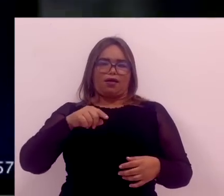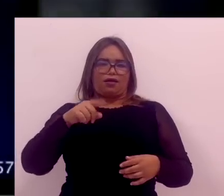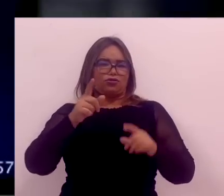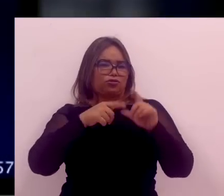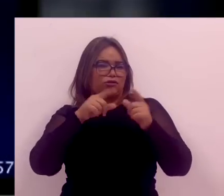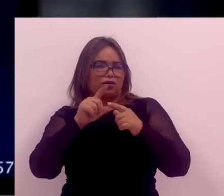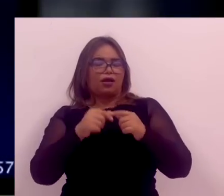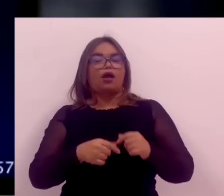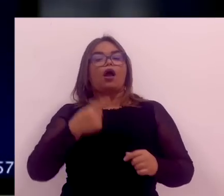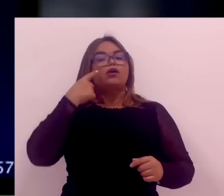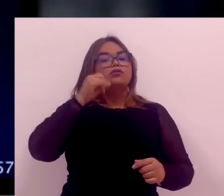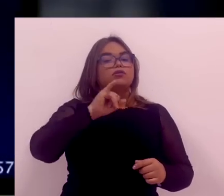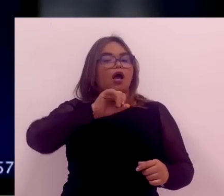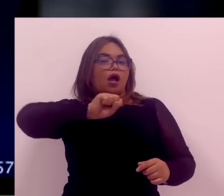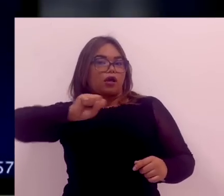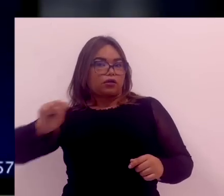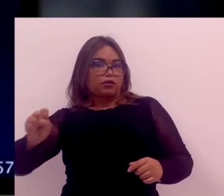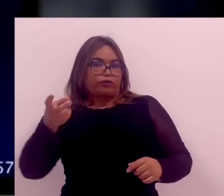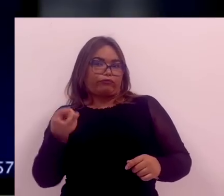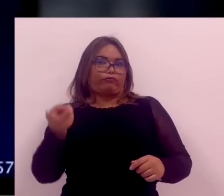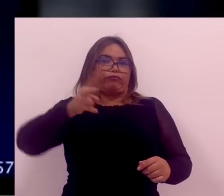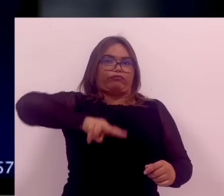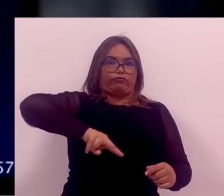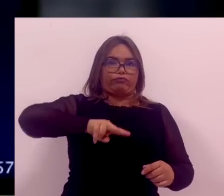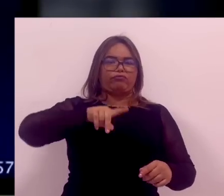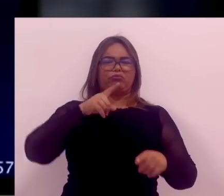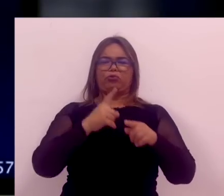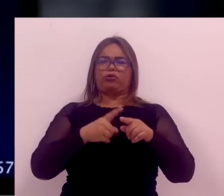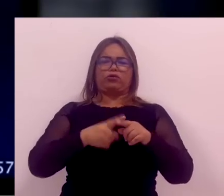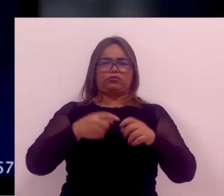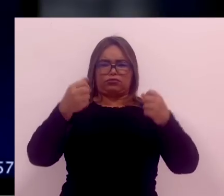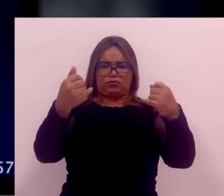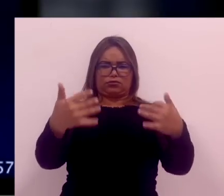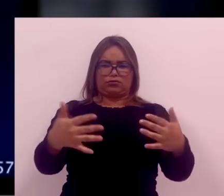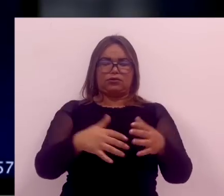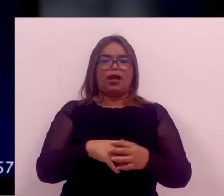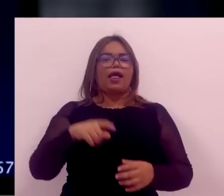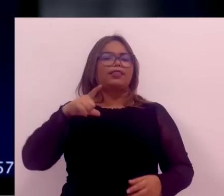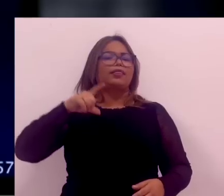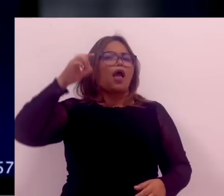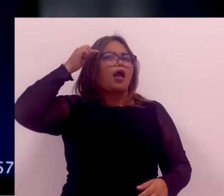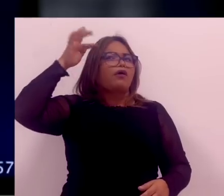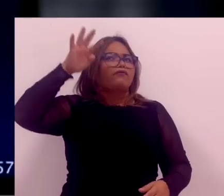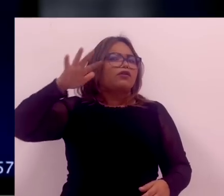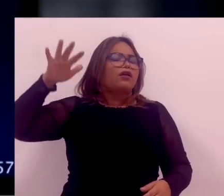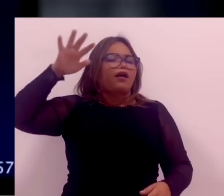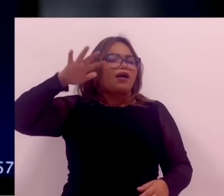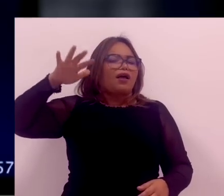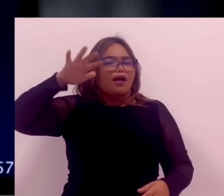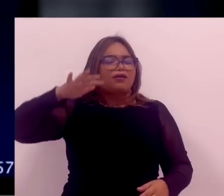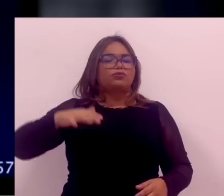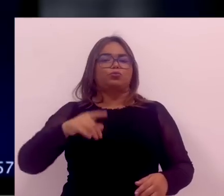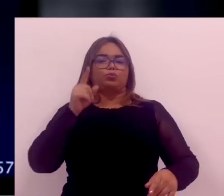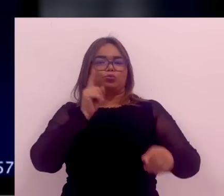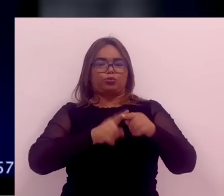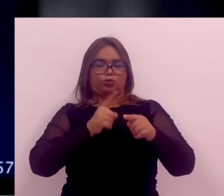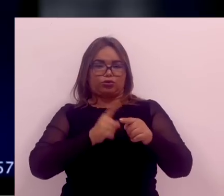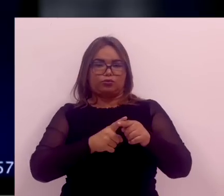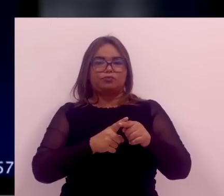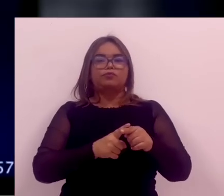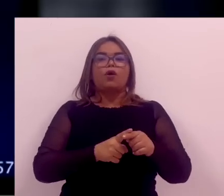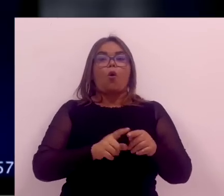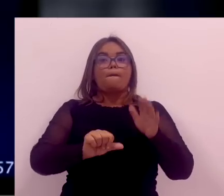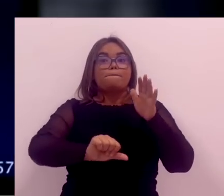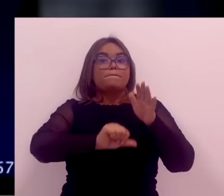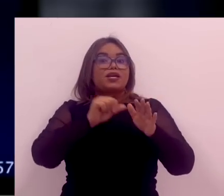manhã. Lúcifer, vejam Isaías. Ele virou tudo de cabeça para baixo. Eu vou lhes mostrar por quê daqui a pouco. Há toda